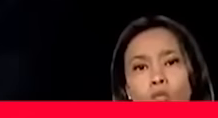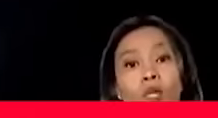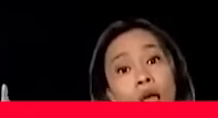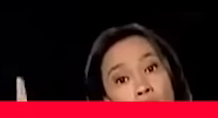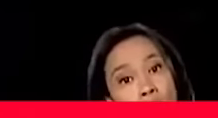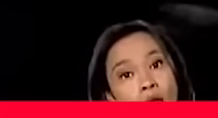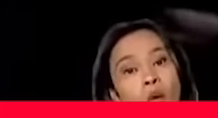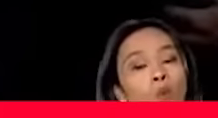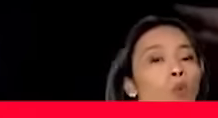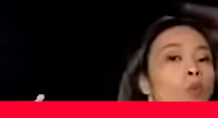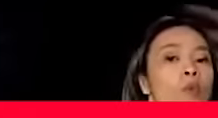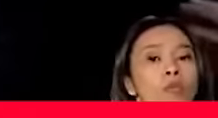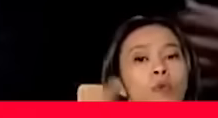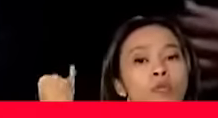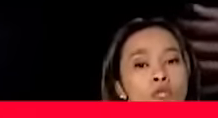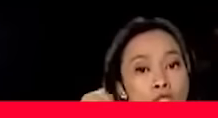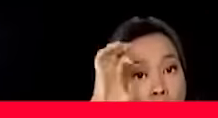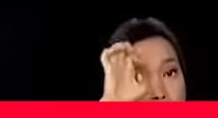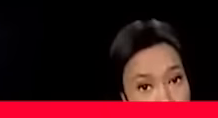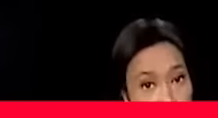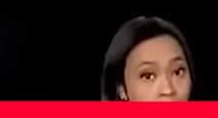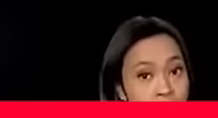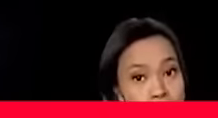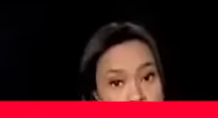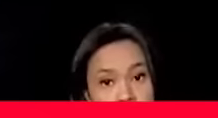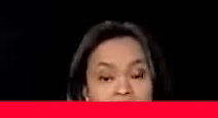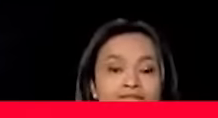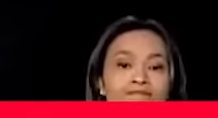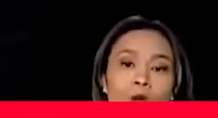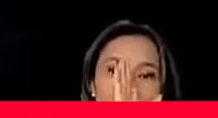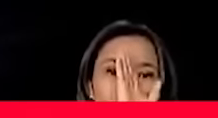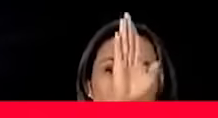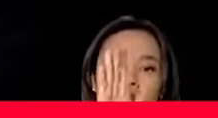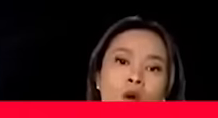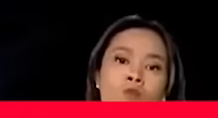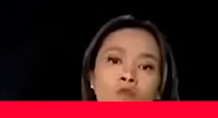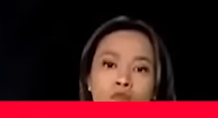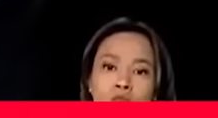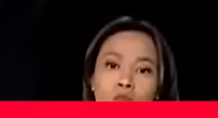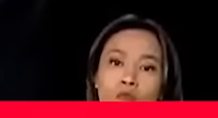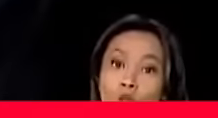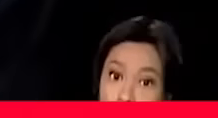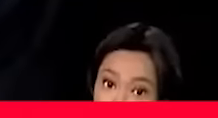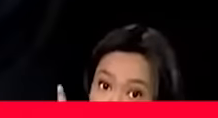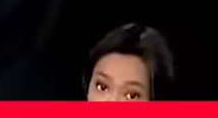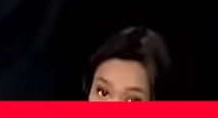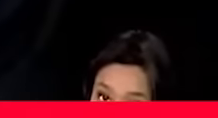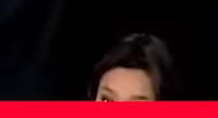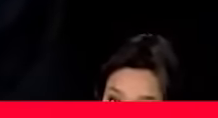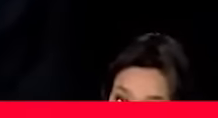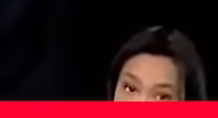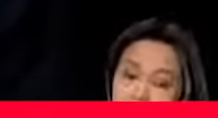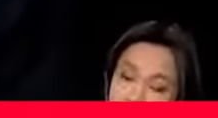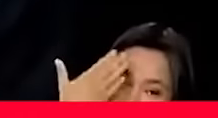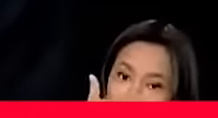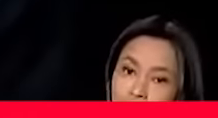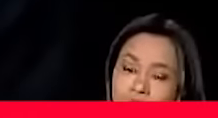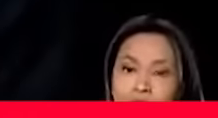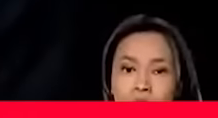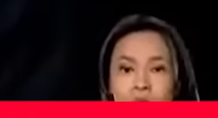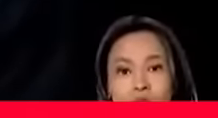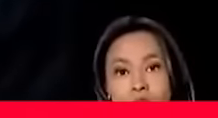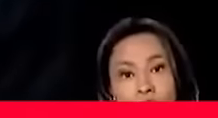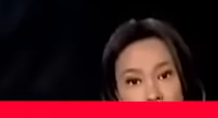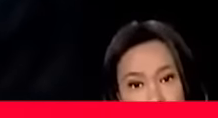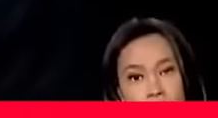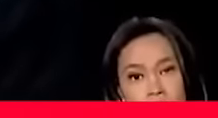Minas Gerais à frente em todos os temas. E o senhor, quando vem e faz os anúncios que fez ontem, mostra que está fazendo isso. Quando hoje